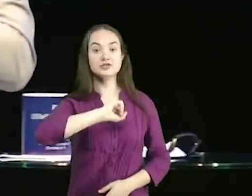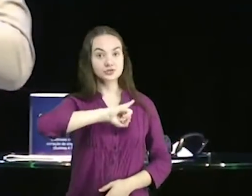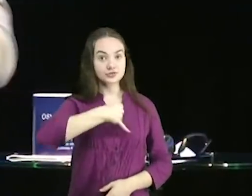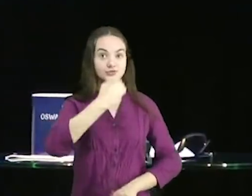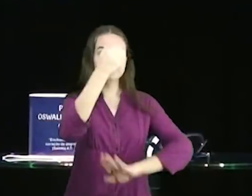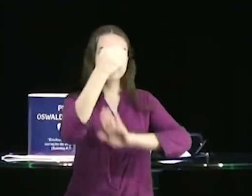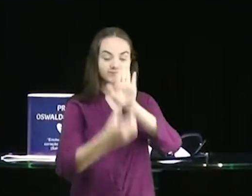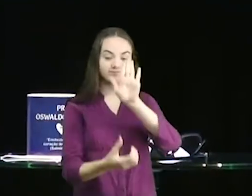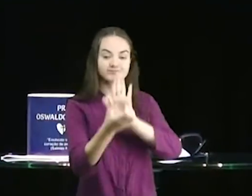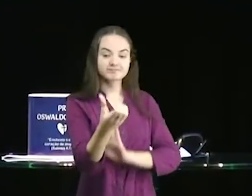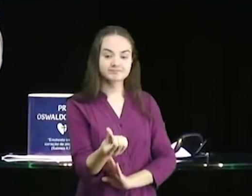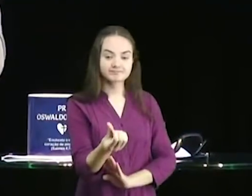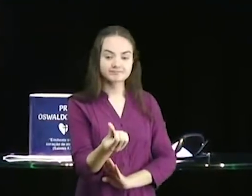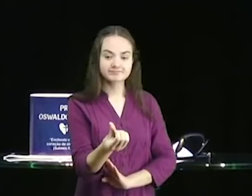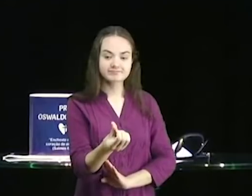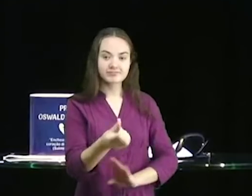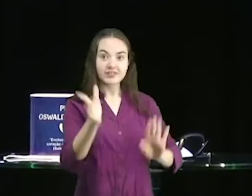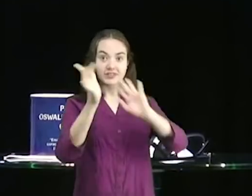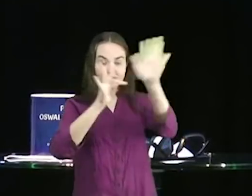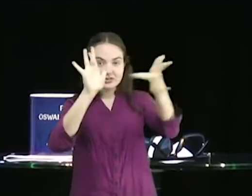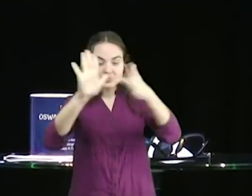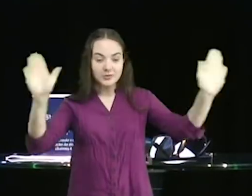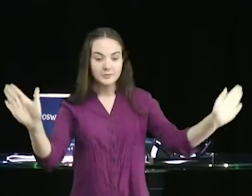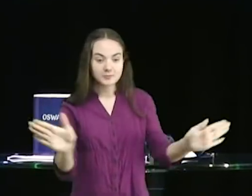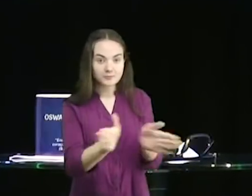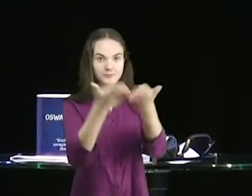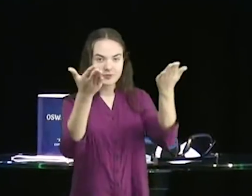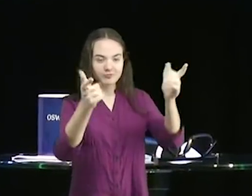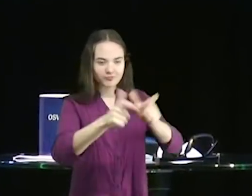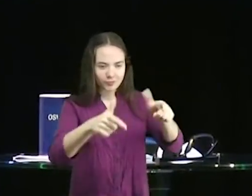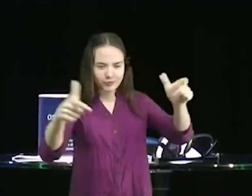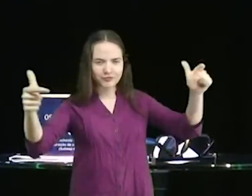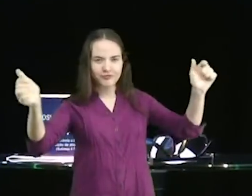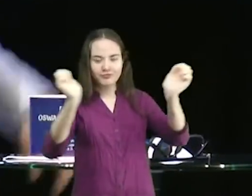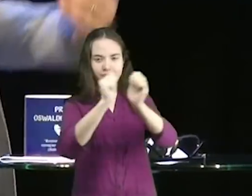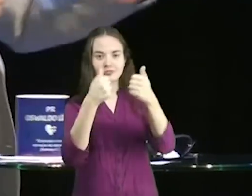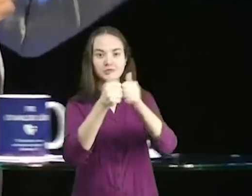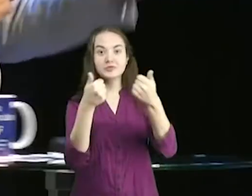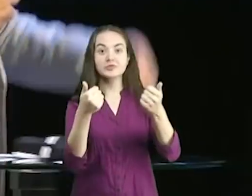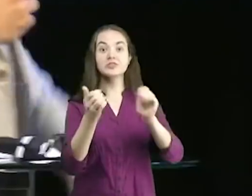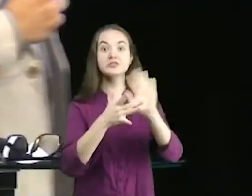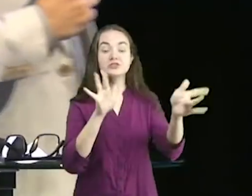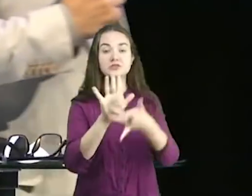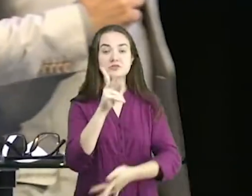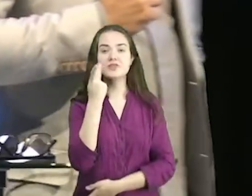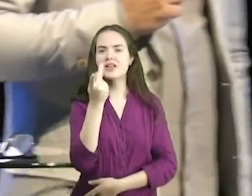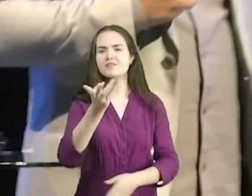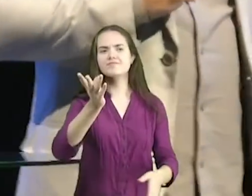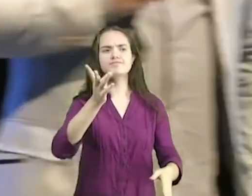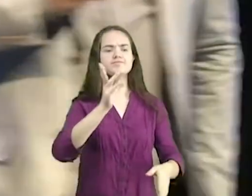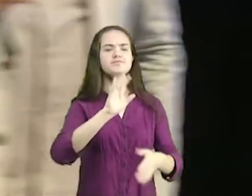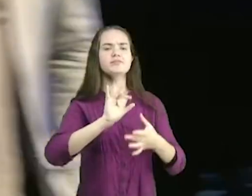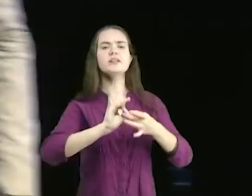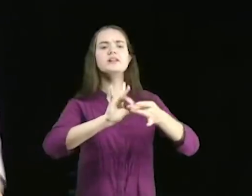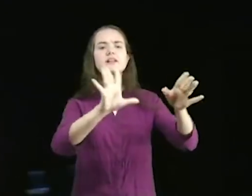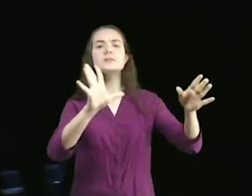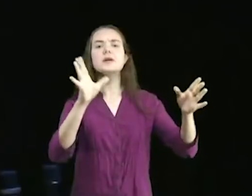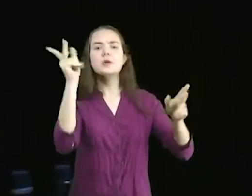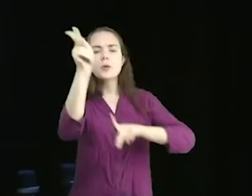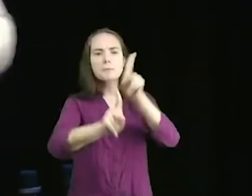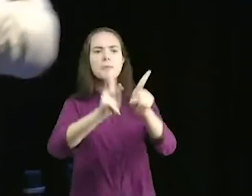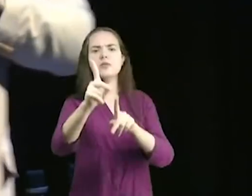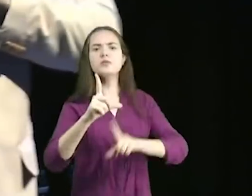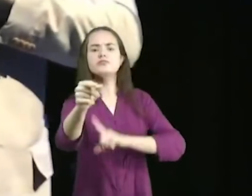6, Jesus vai multiplicar o pão, aí, só que os discípulos chegam para ele: Senhor, despede a multidão, já